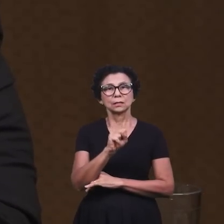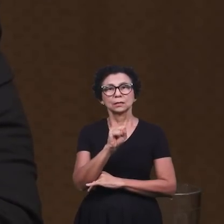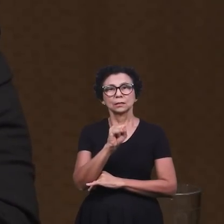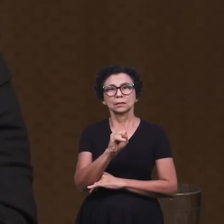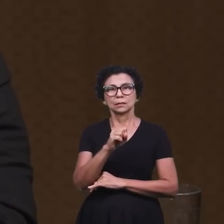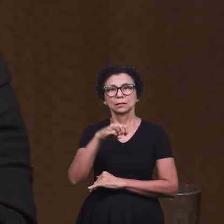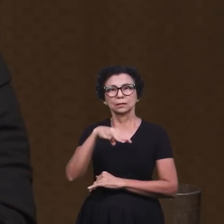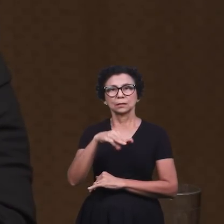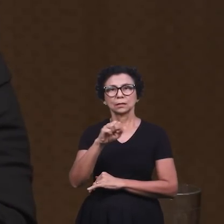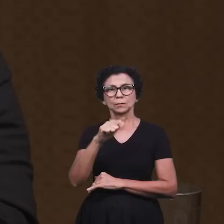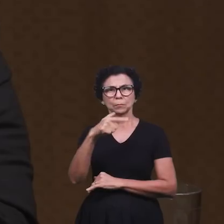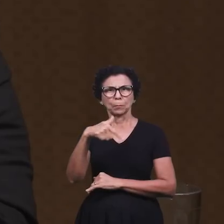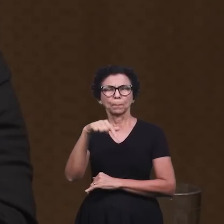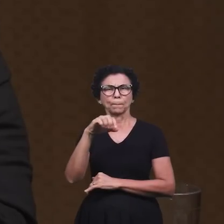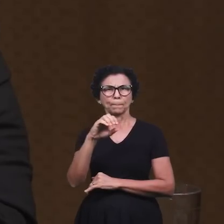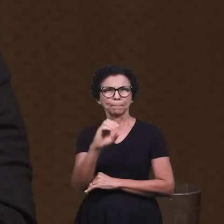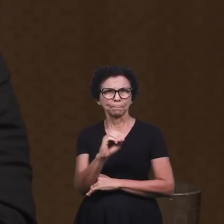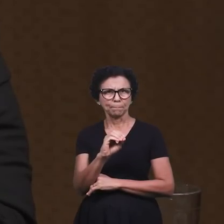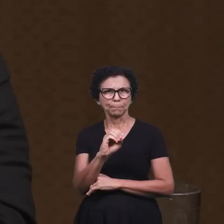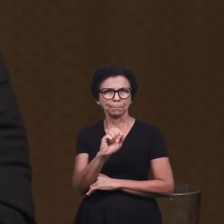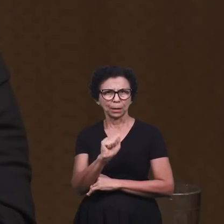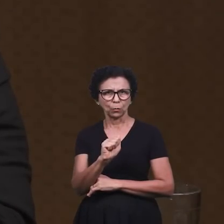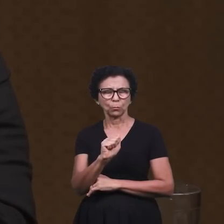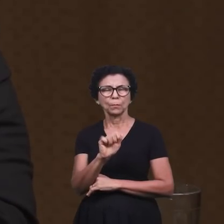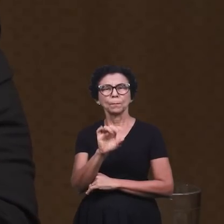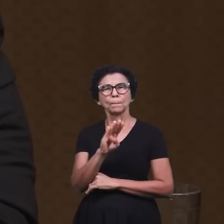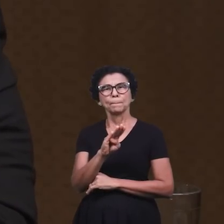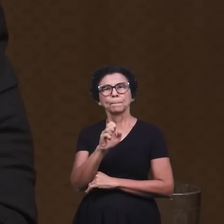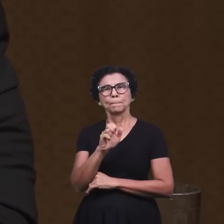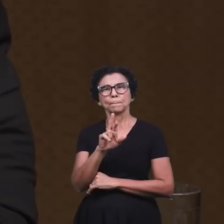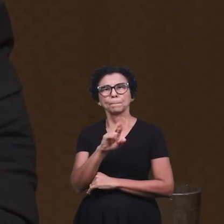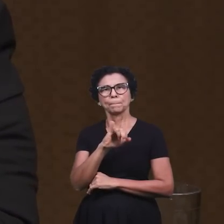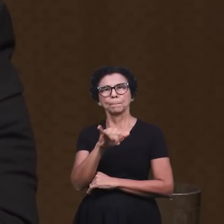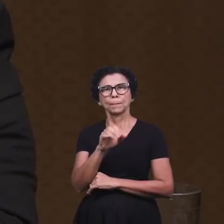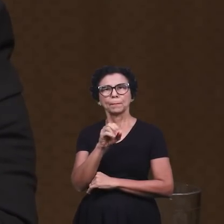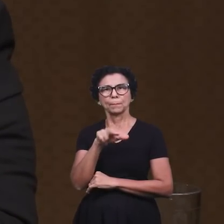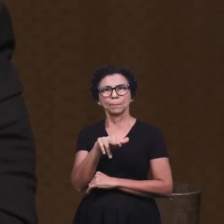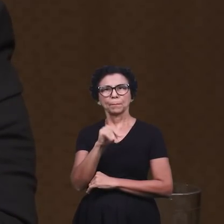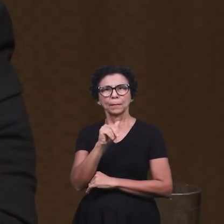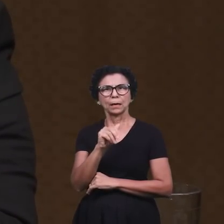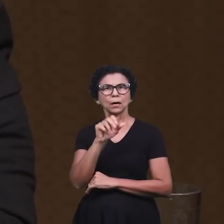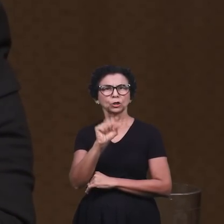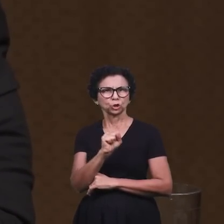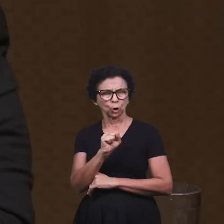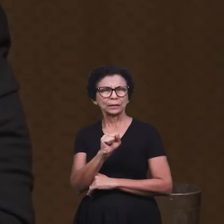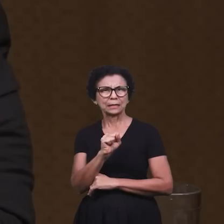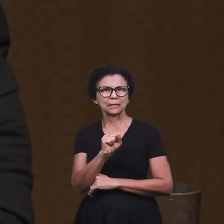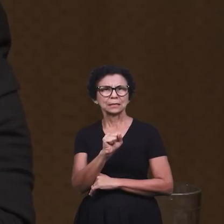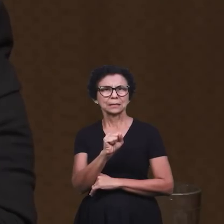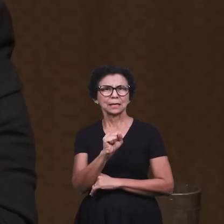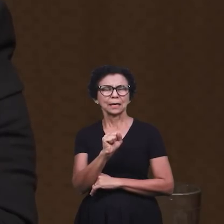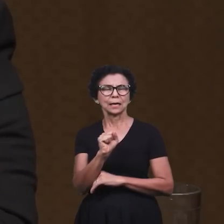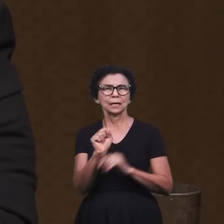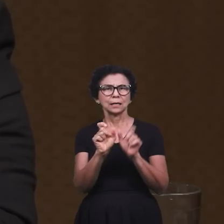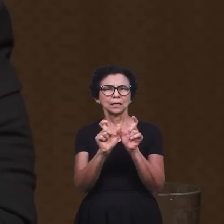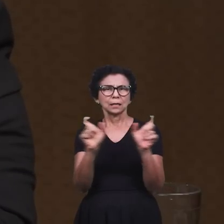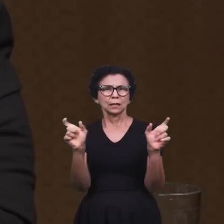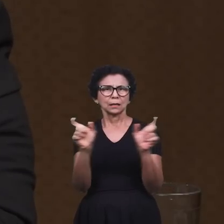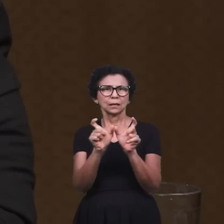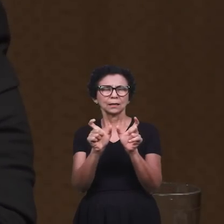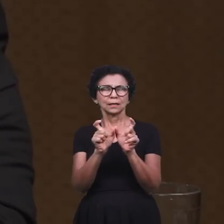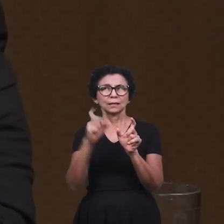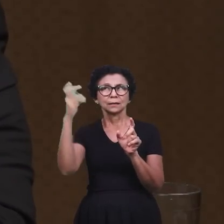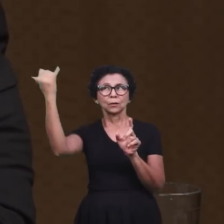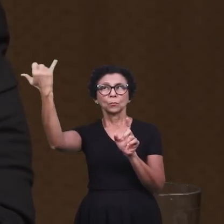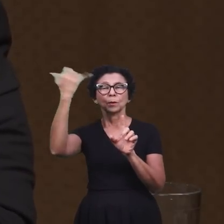pode, né, estar trazendo aqui essa explicação. Há uma profecia, né, quando ele fala Bar-Jonas, né, aquele que é gerado